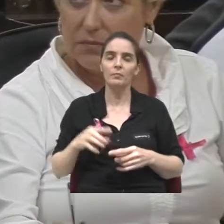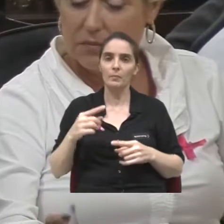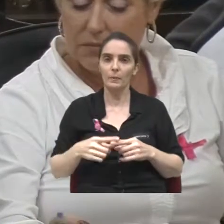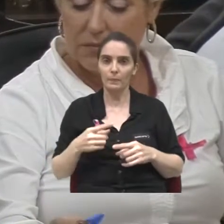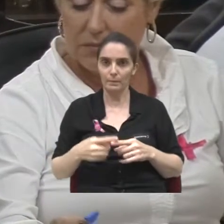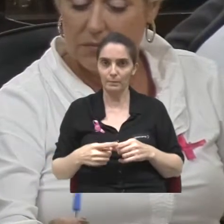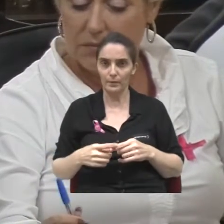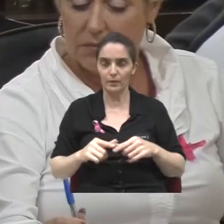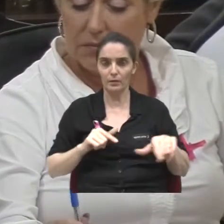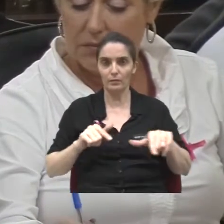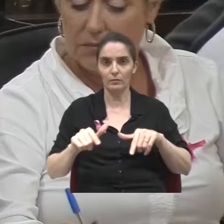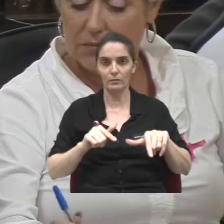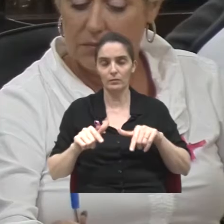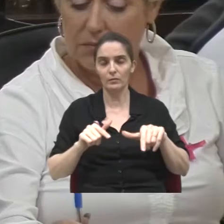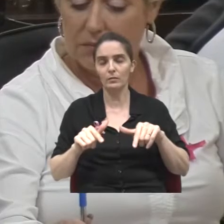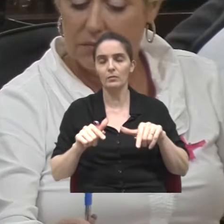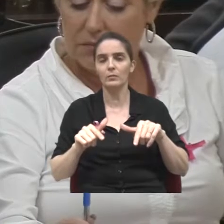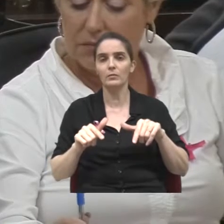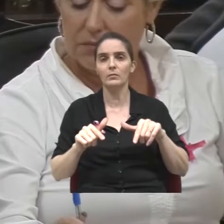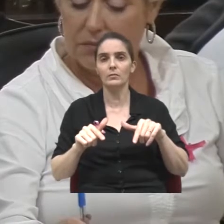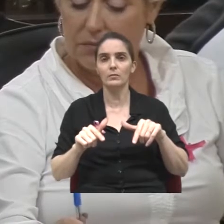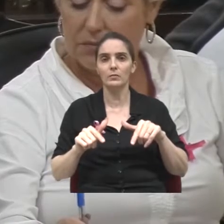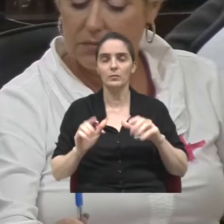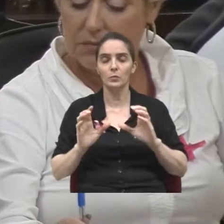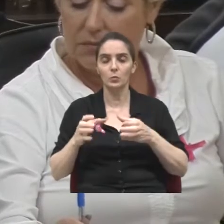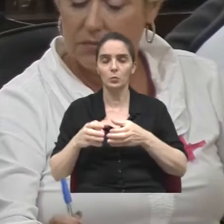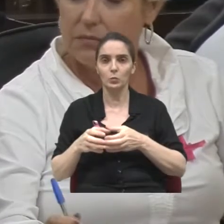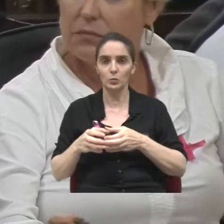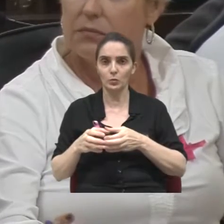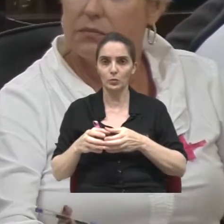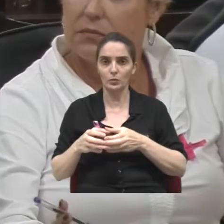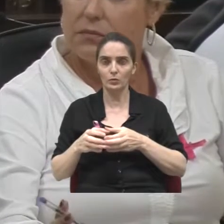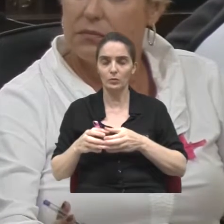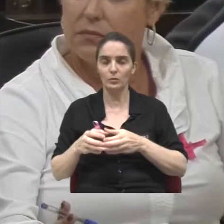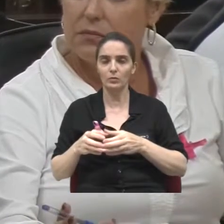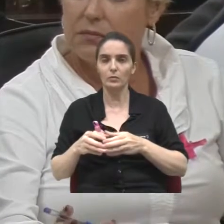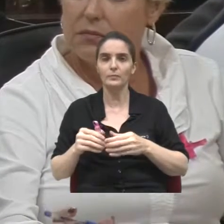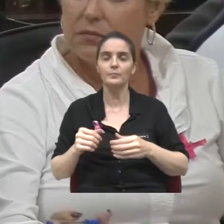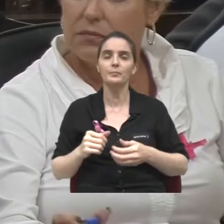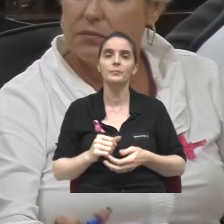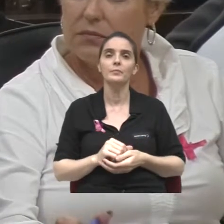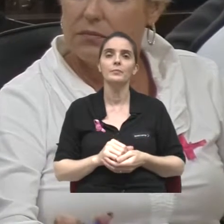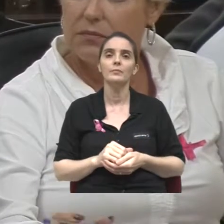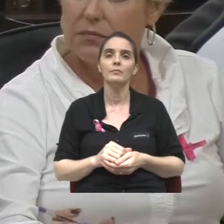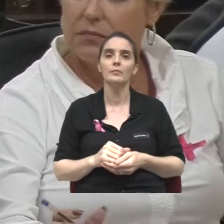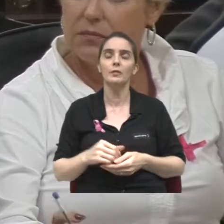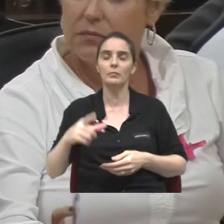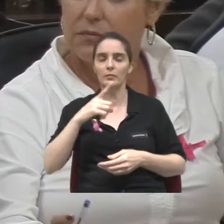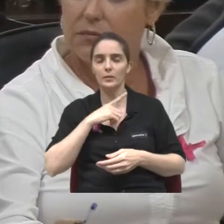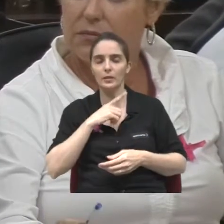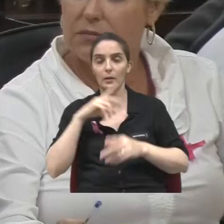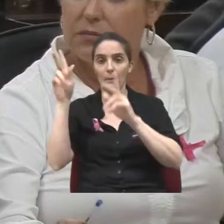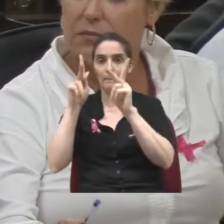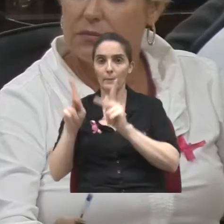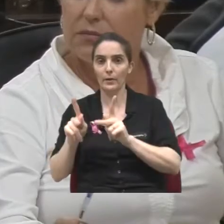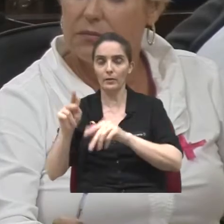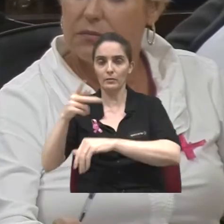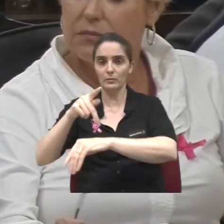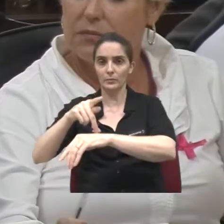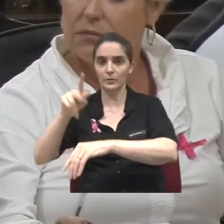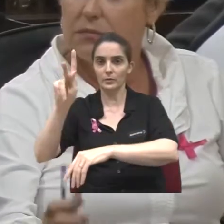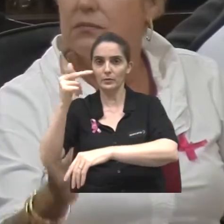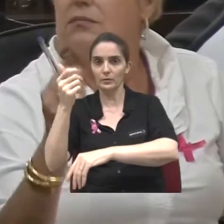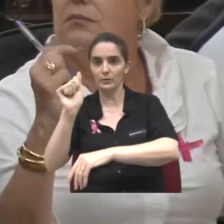serviços prestados como membro do contingente de missão das Nações Unidas para a estabilização do Haiti. Em 2014,